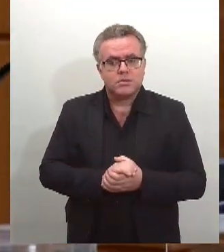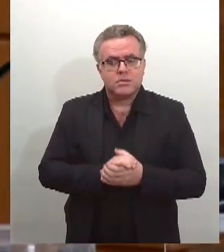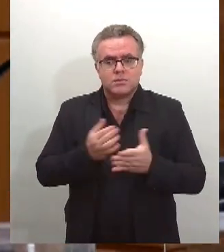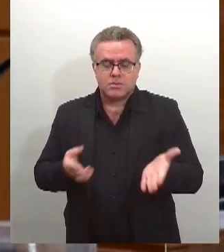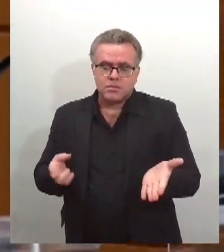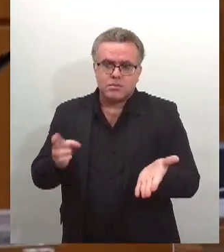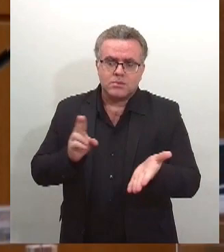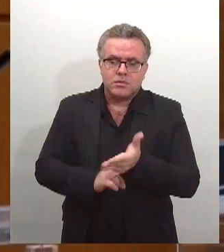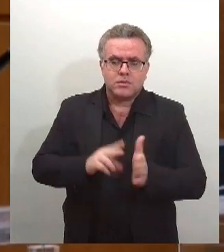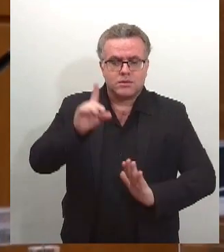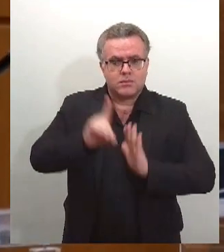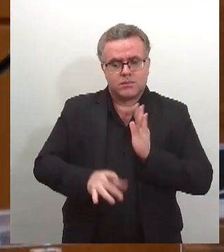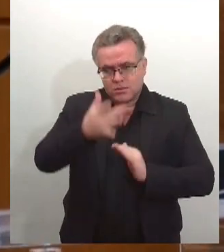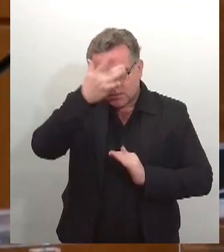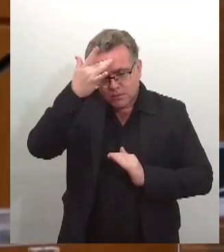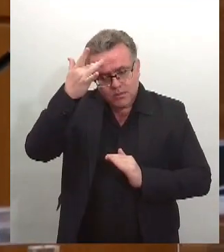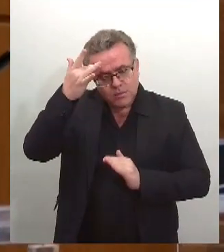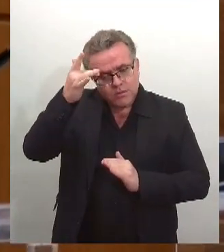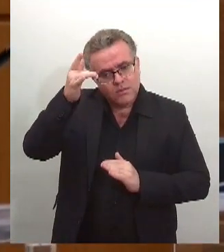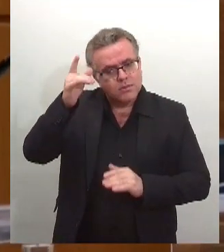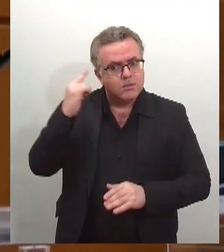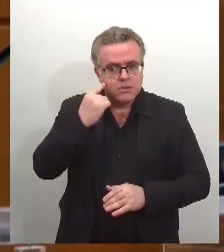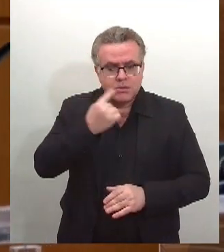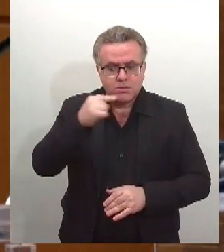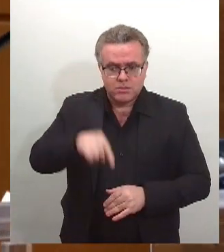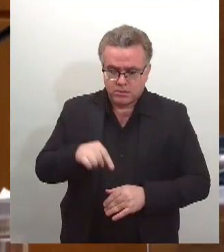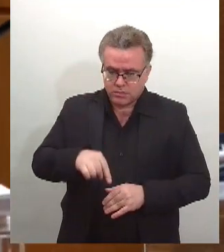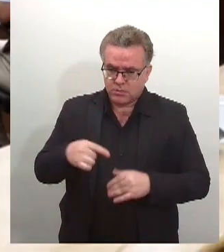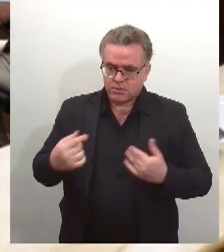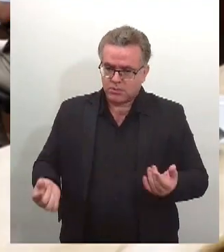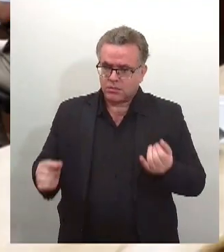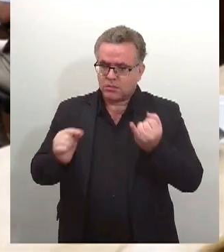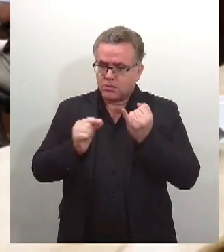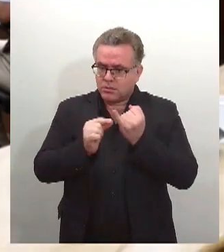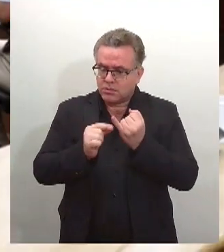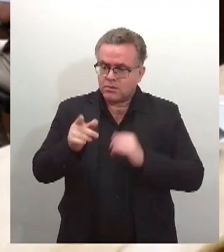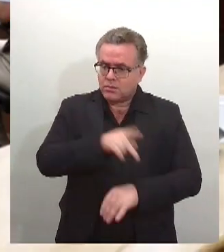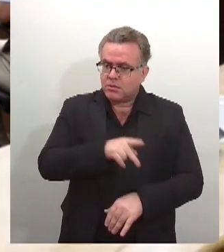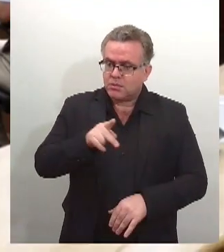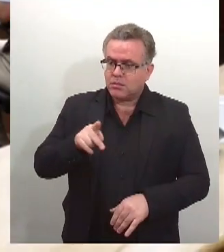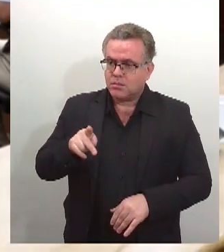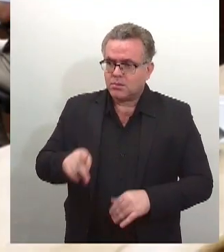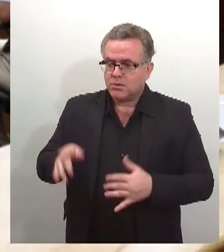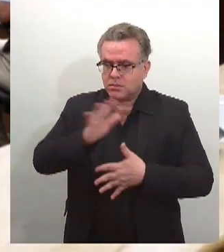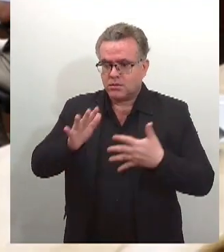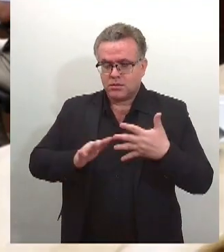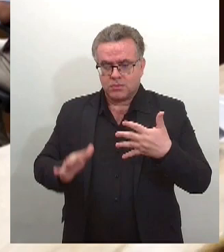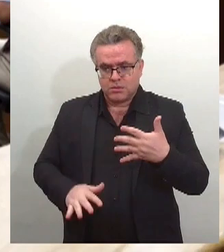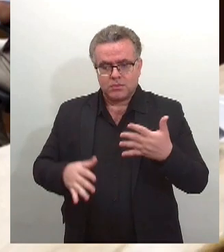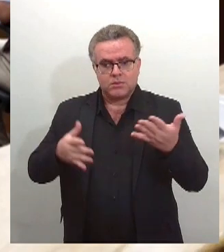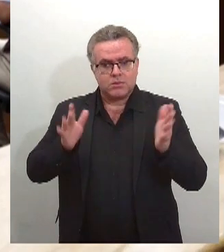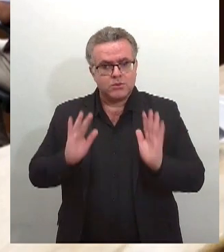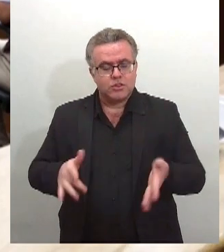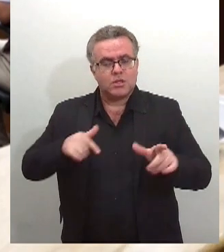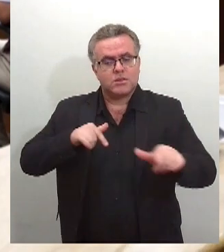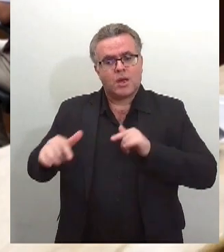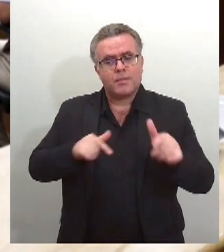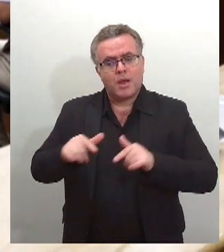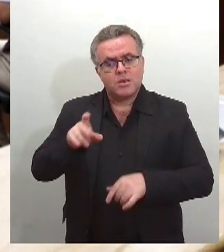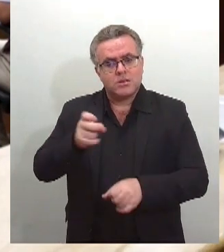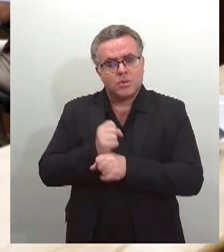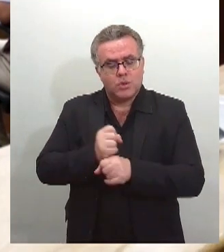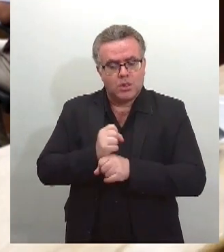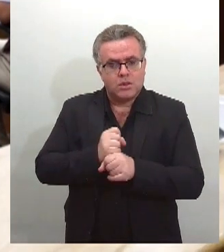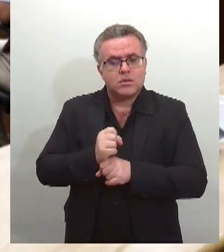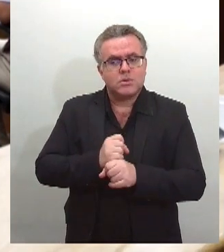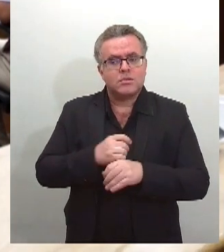da comunidade surda no Estado. Gislaine é professora de Libras, surda, e que atua no IPAESE há 5 anos. Ela